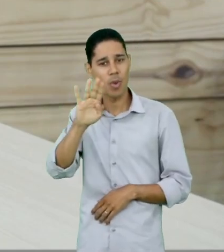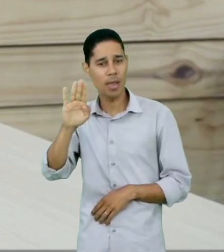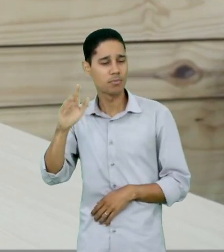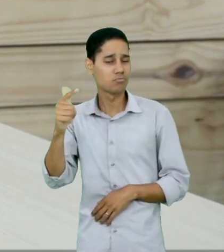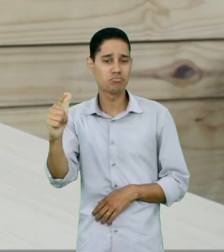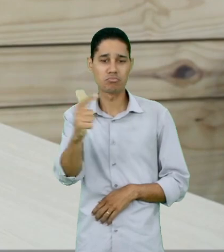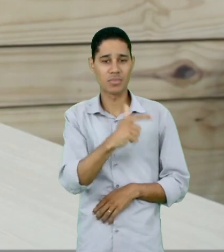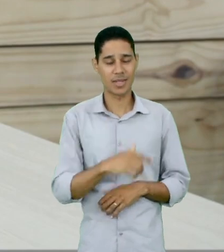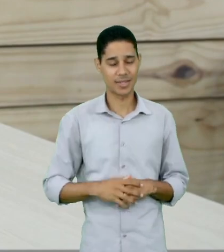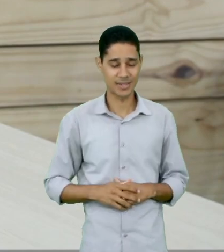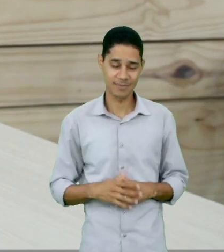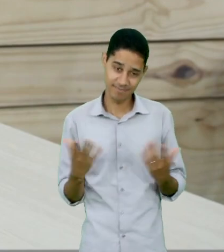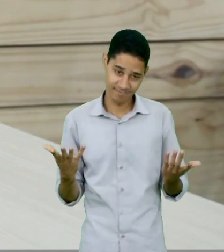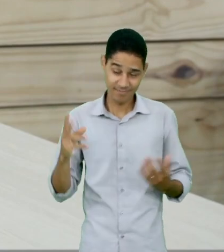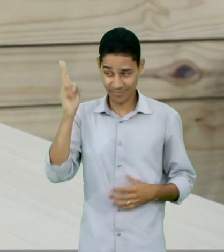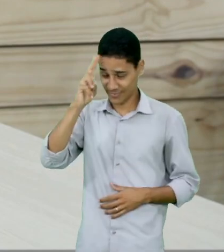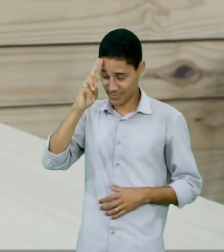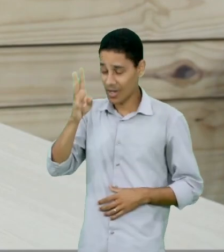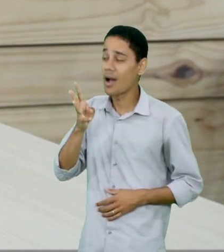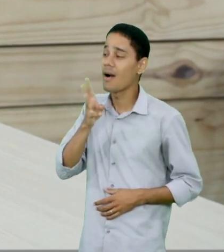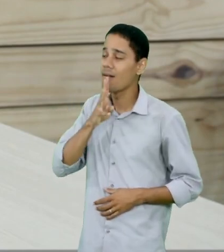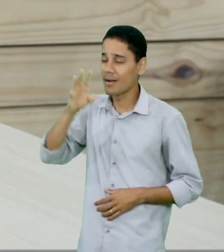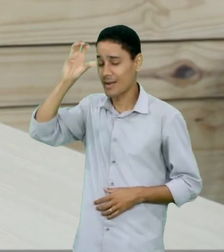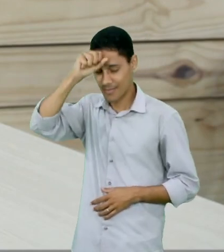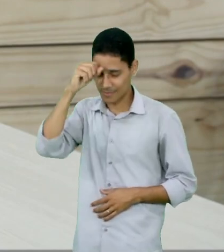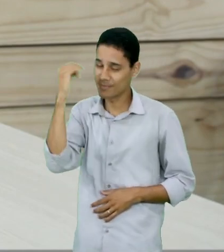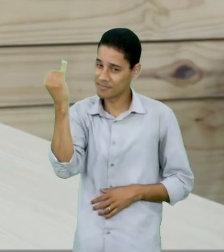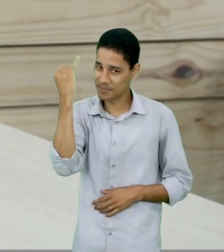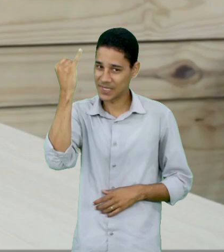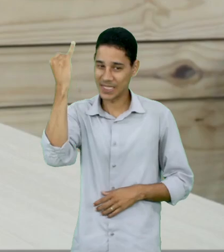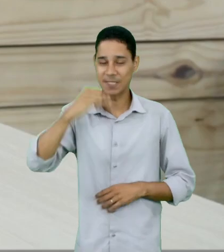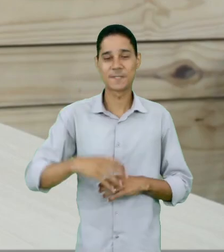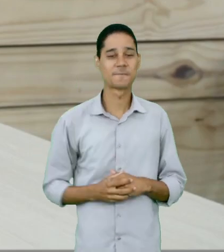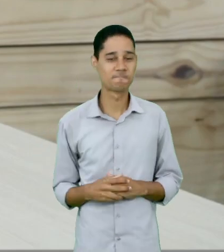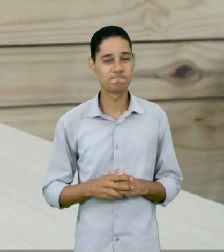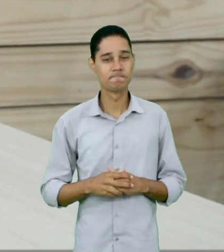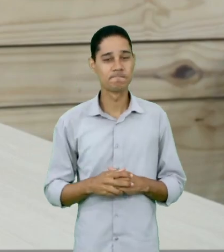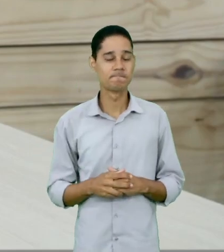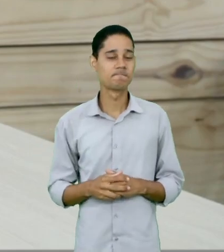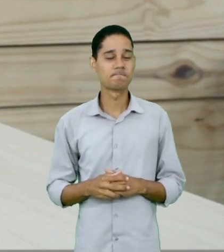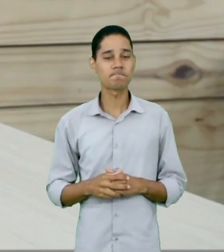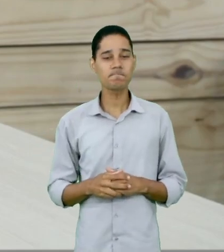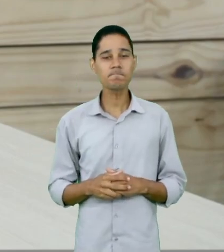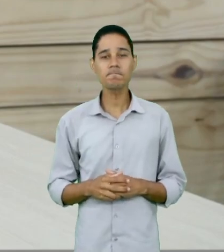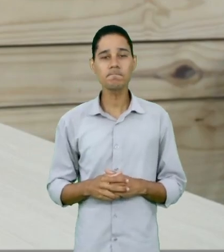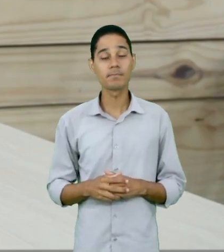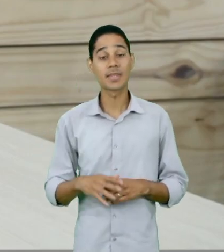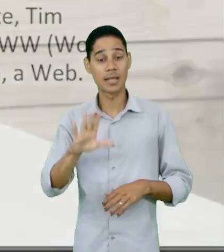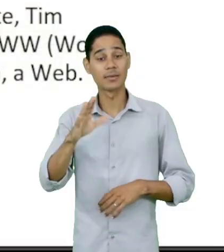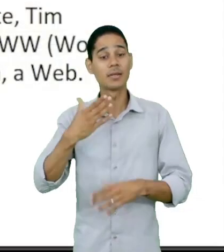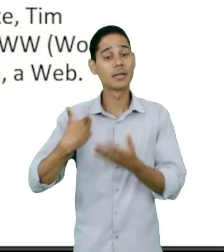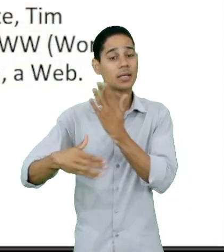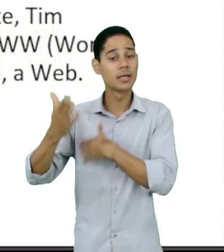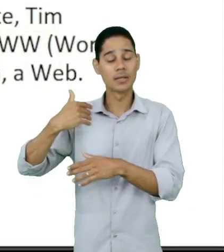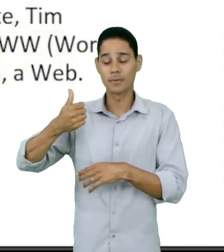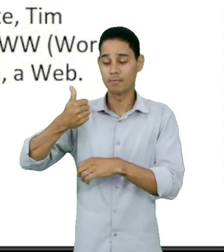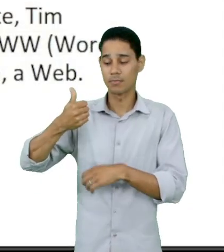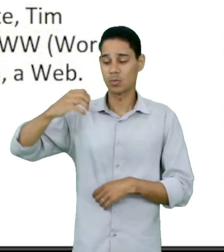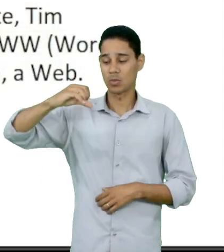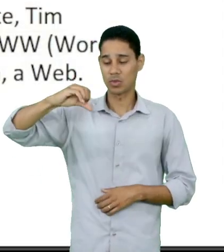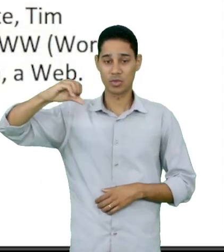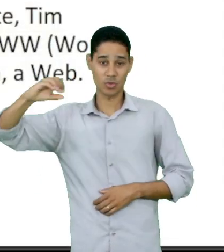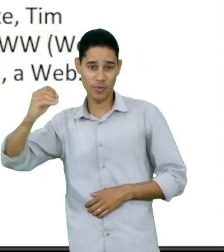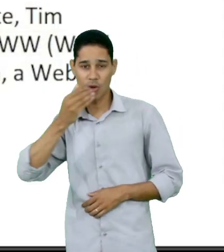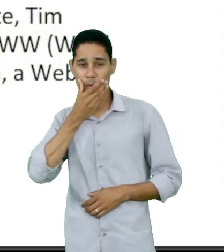conhecer um pouquinho da história, né, para você compreender o todo. E em 1990, né, o Tim